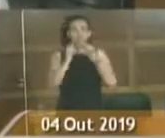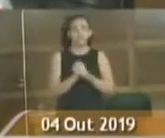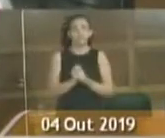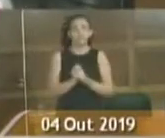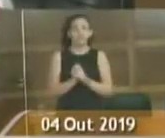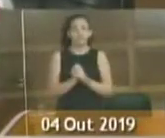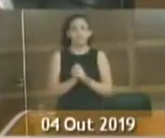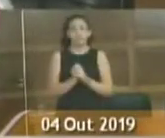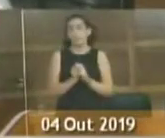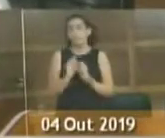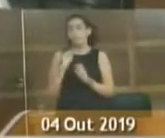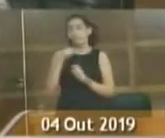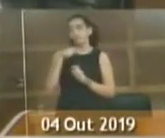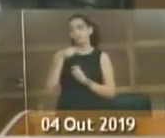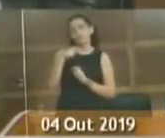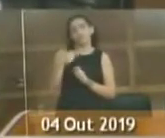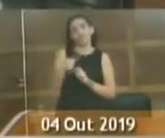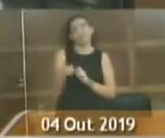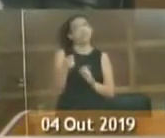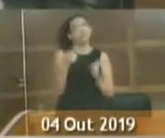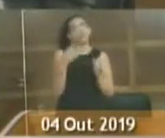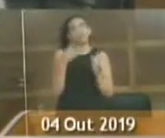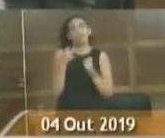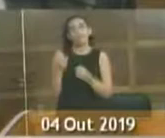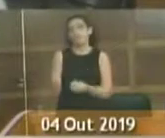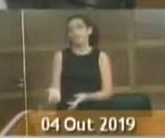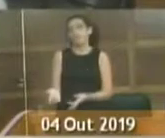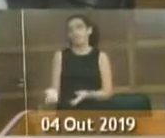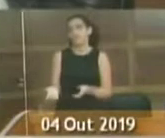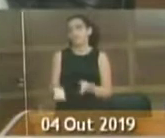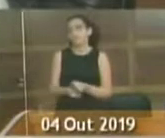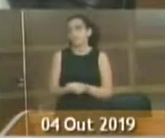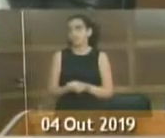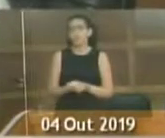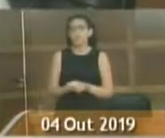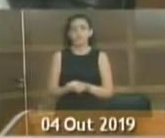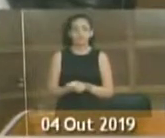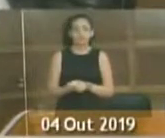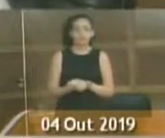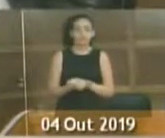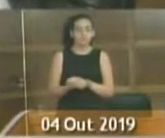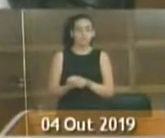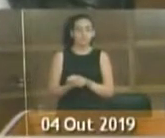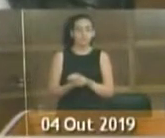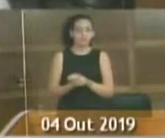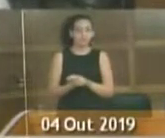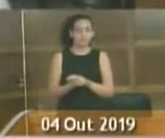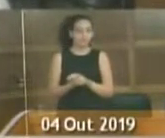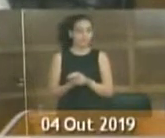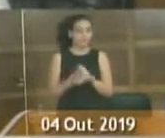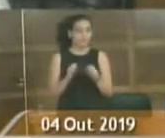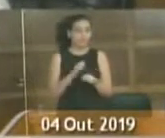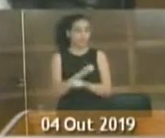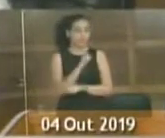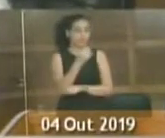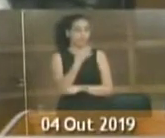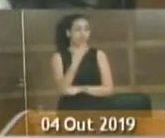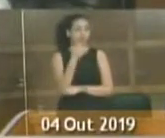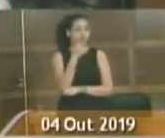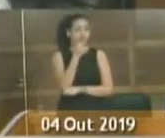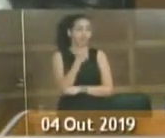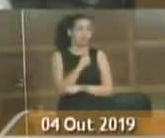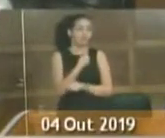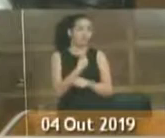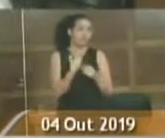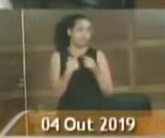coisinha, e depois vai para o puro abandono. Ilude e engana o melhor amigo, porque